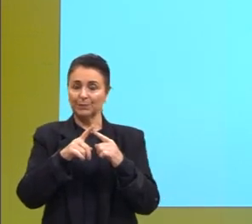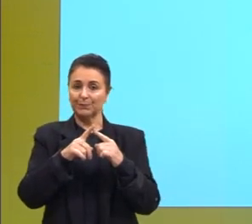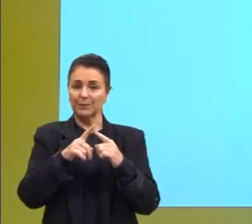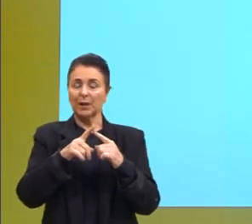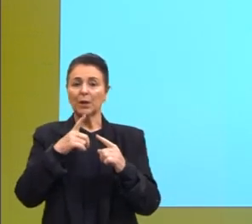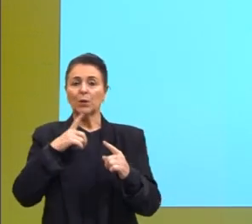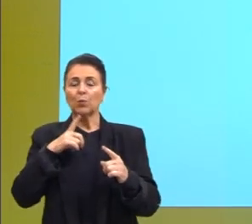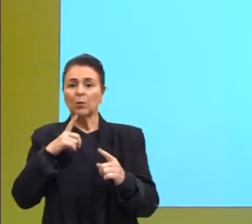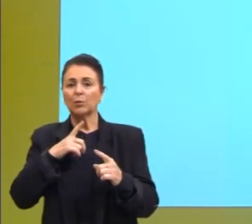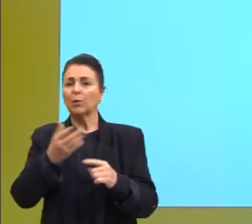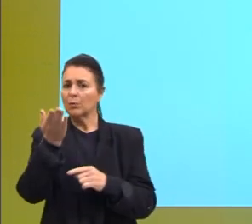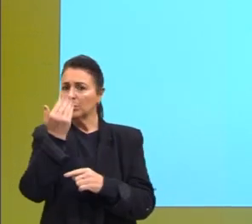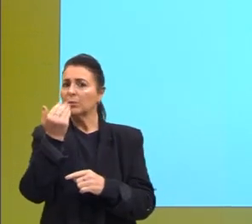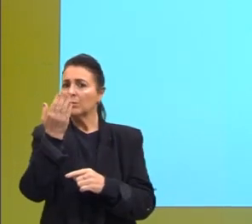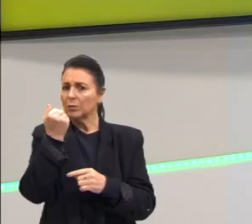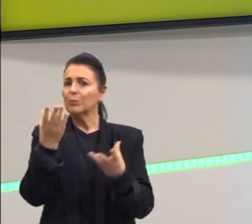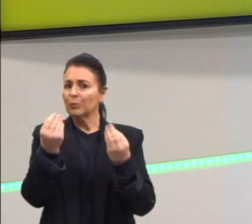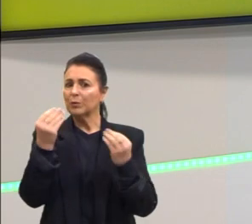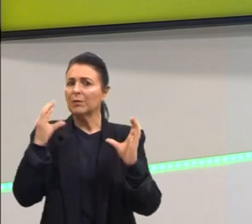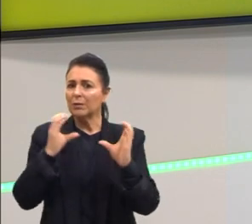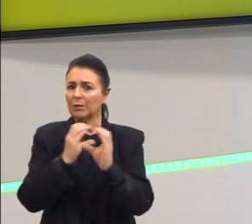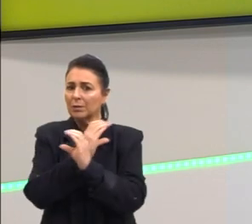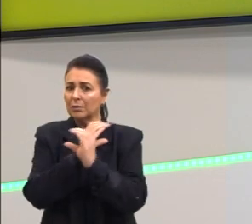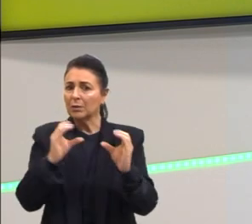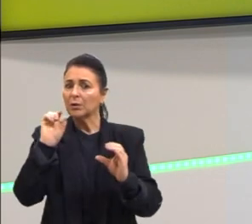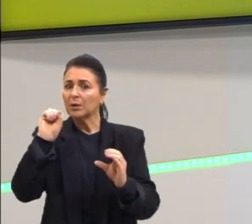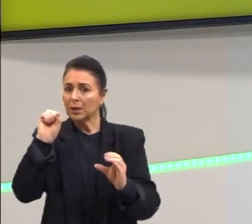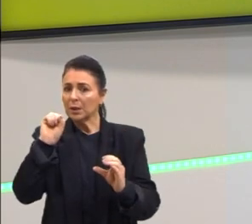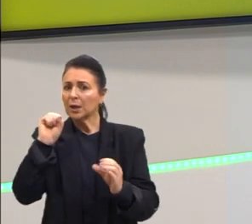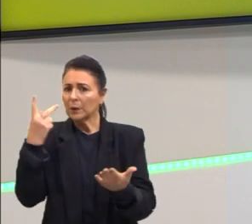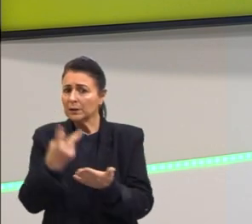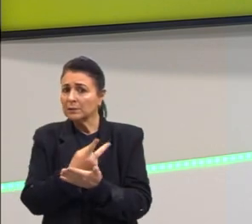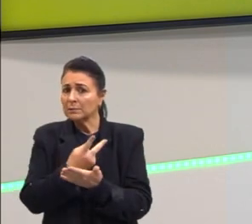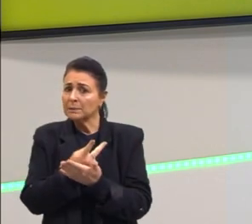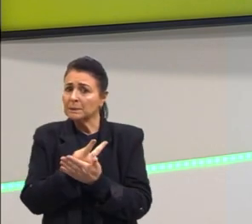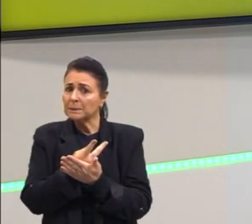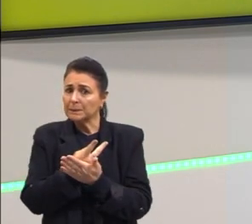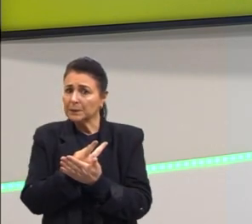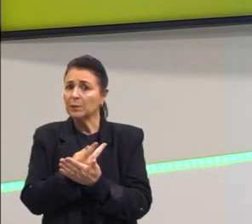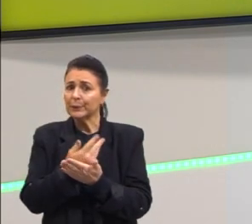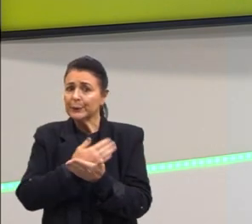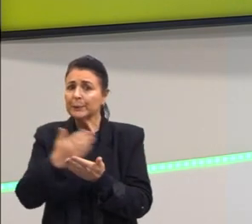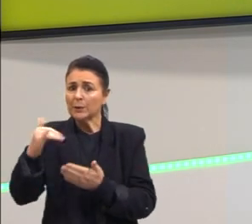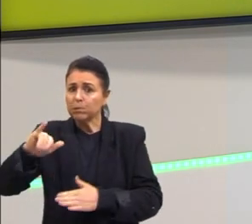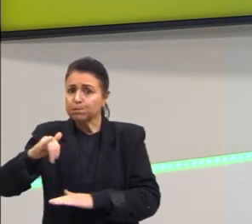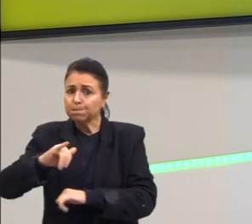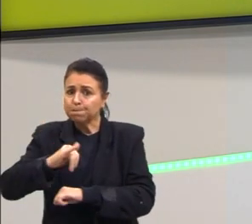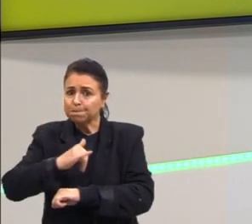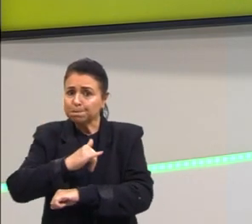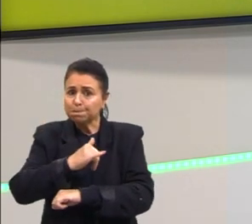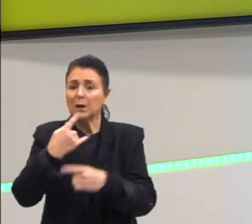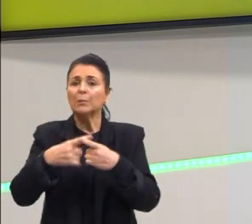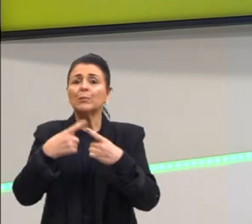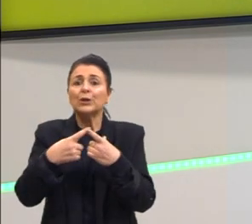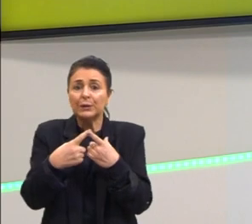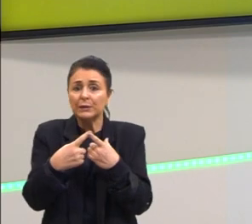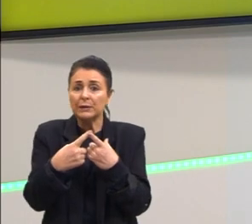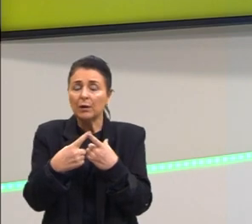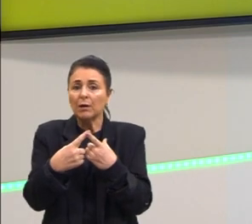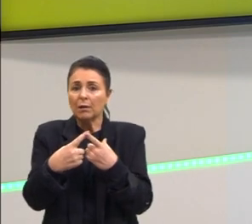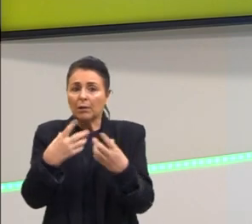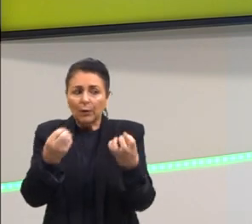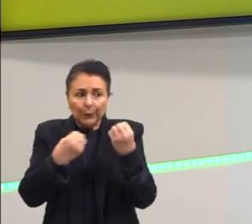quando nós consumimos em excesso o que que ocorre a gente sabe que ocorre né gente ganha peso é porque já era um acúmulo de